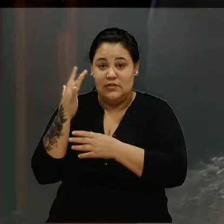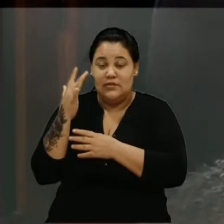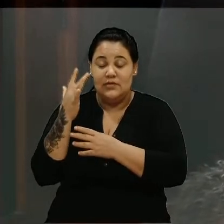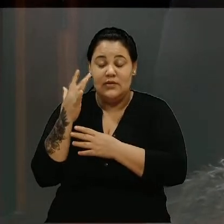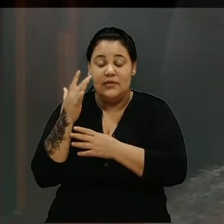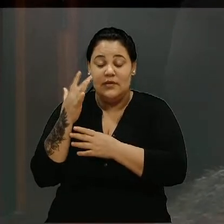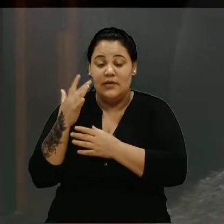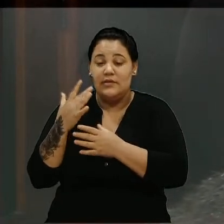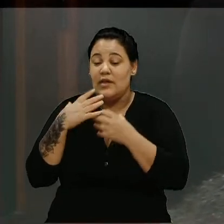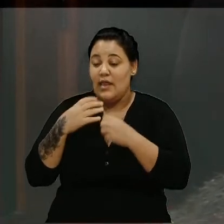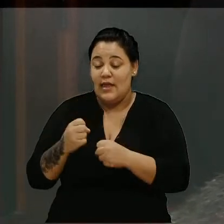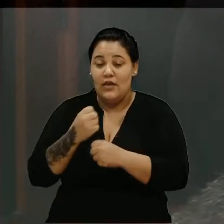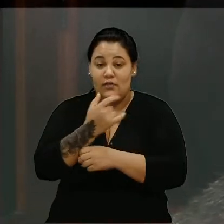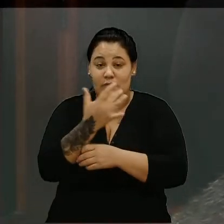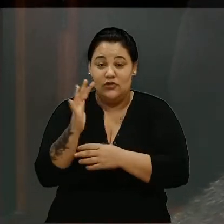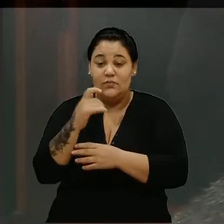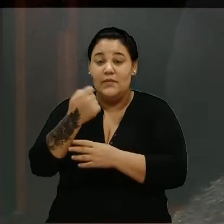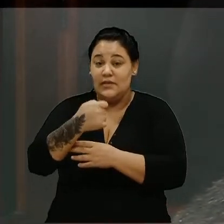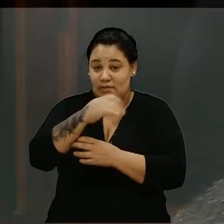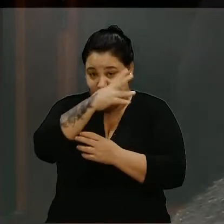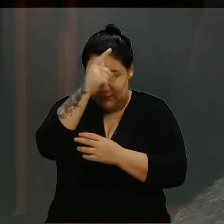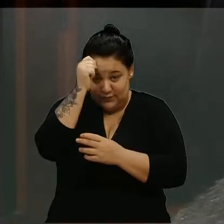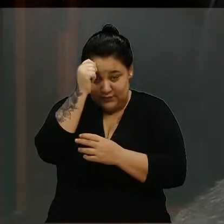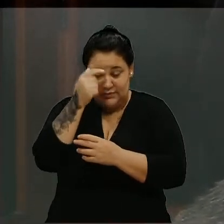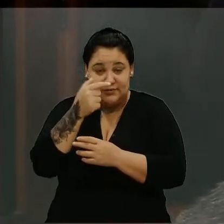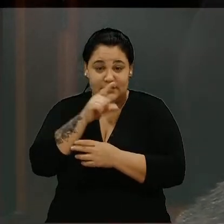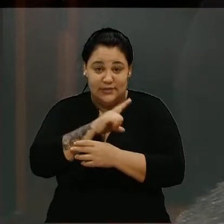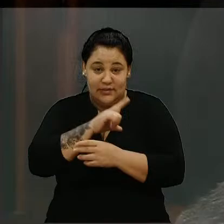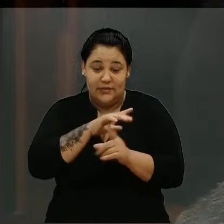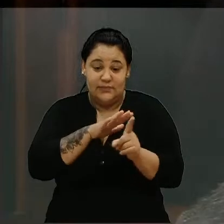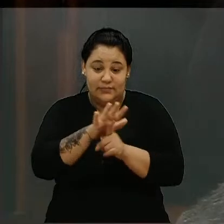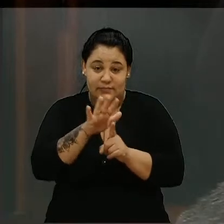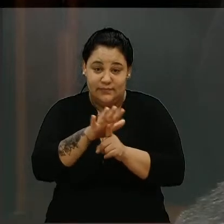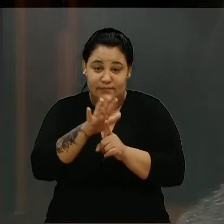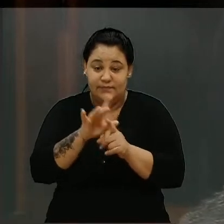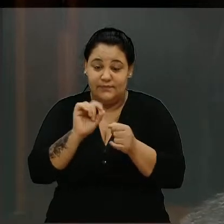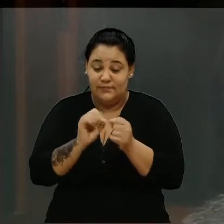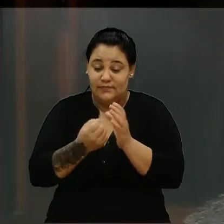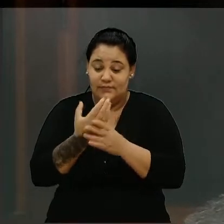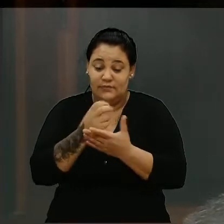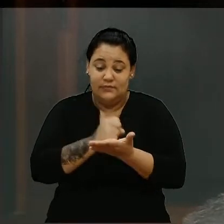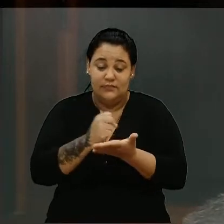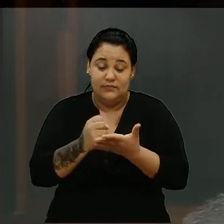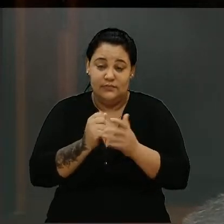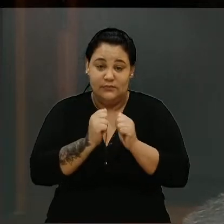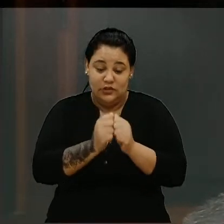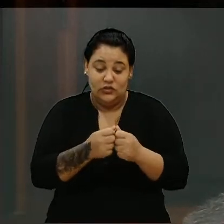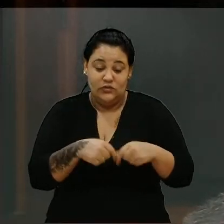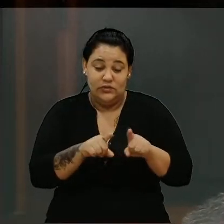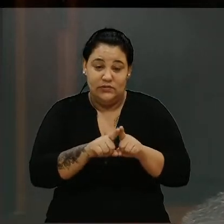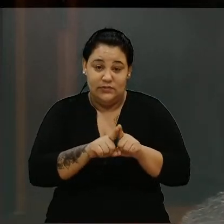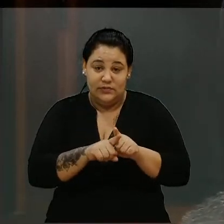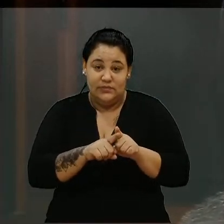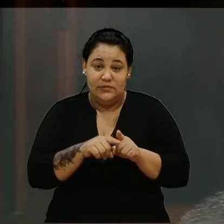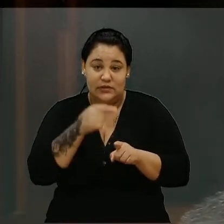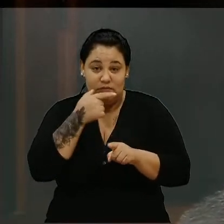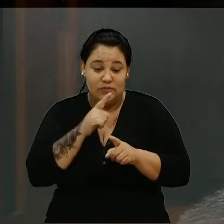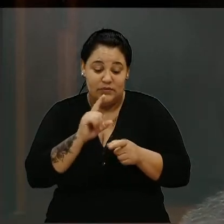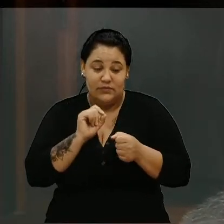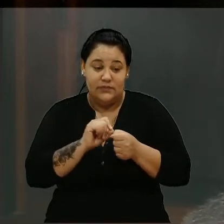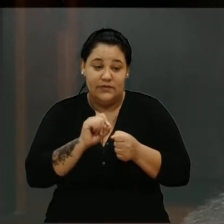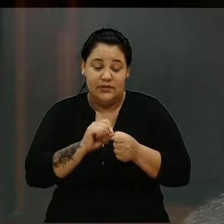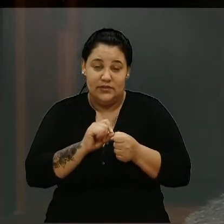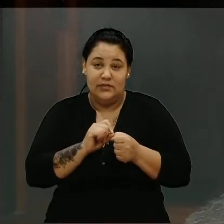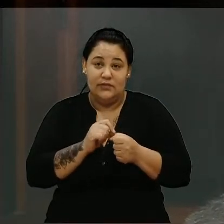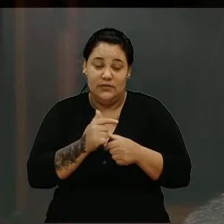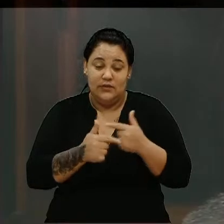que a Prefeitura Municipal demande da Codeca, faça contratos da Codeca, com a Codeca, para que ela preste aquele serviço. Eu digo isso